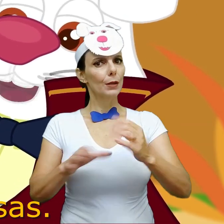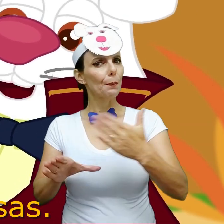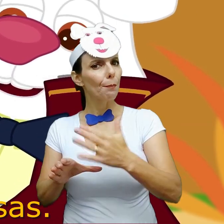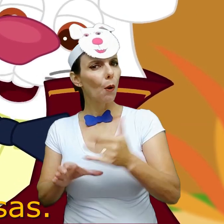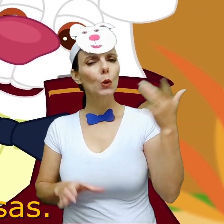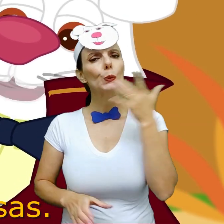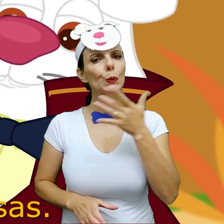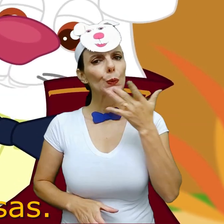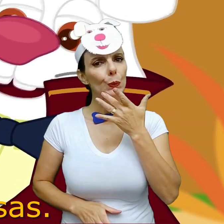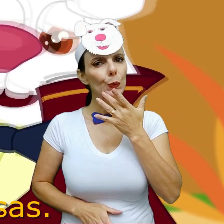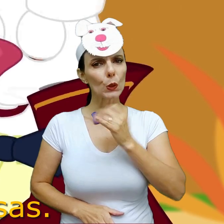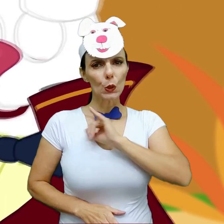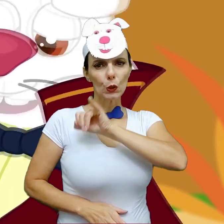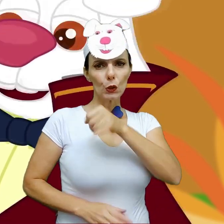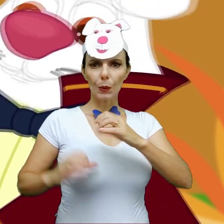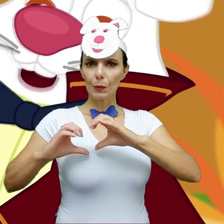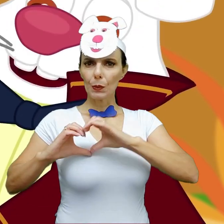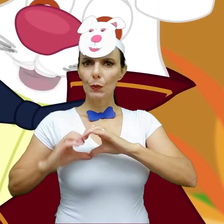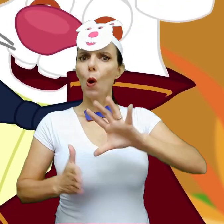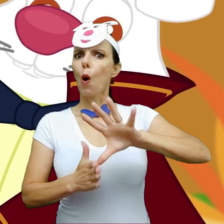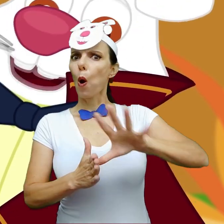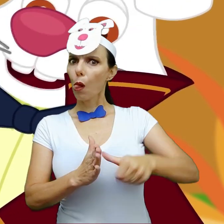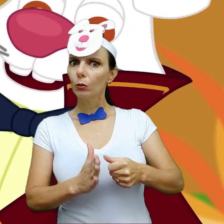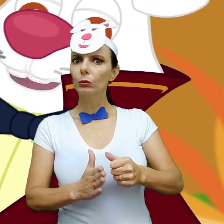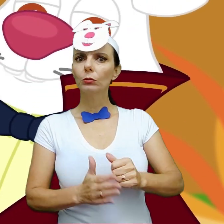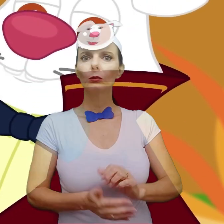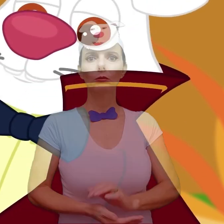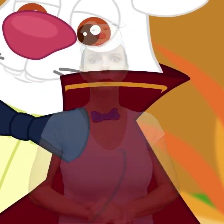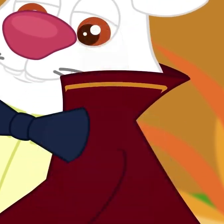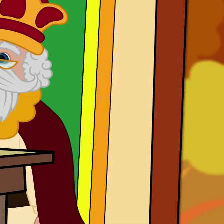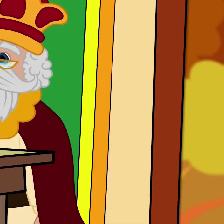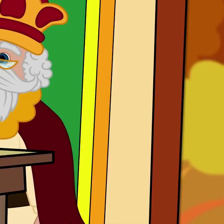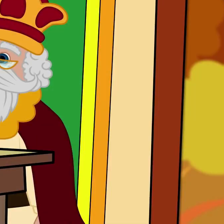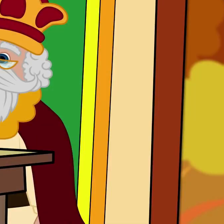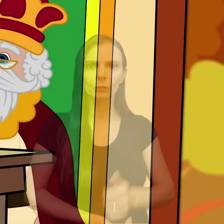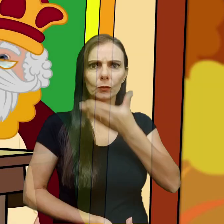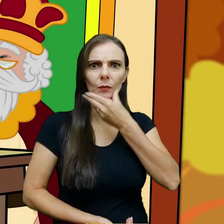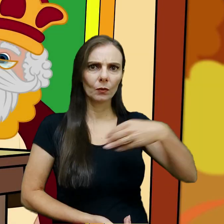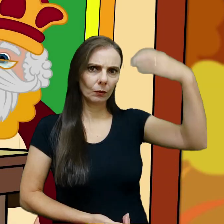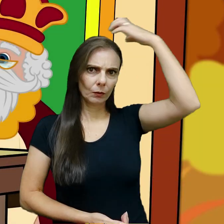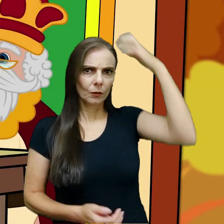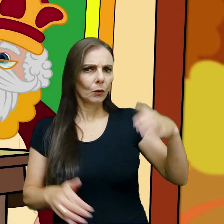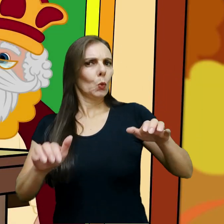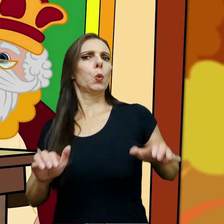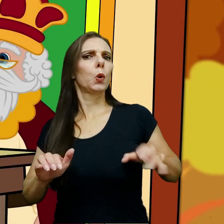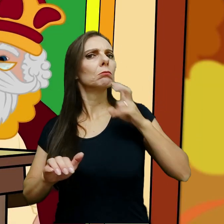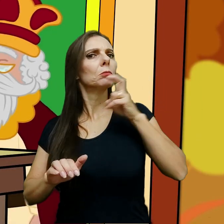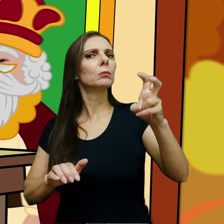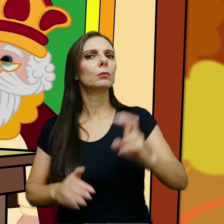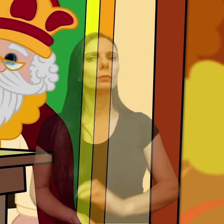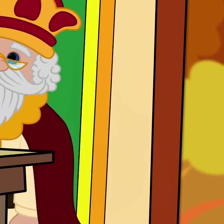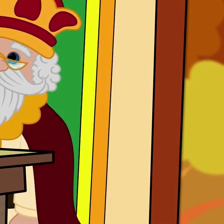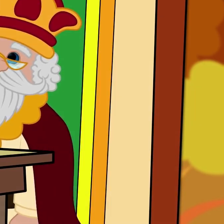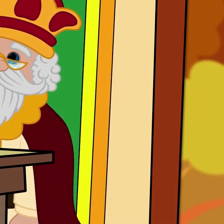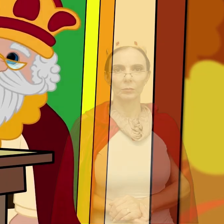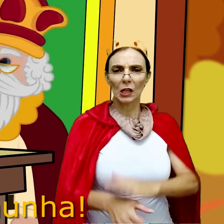tinha assado tortas deliciosas, e o valete de copas as furtou. O rei gritou de seu